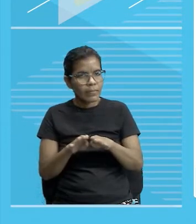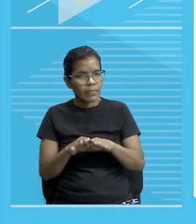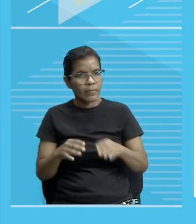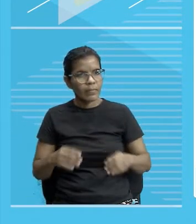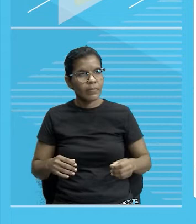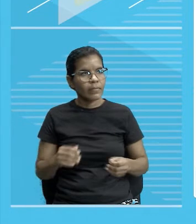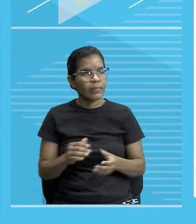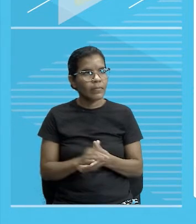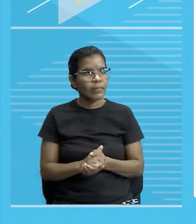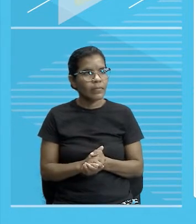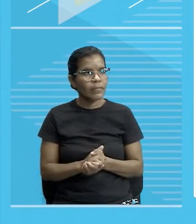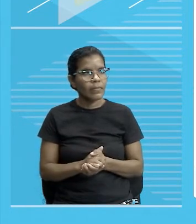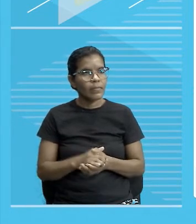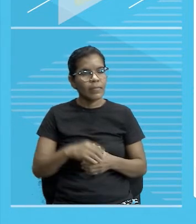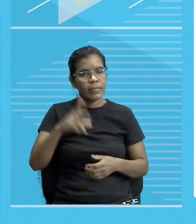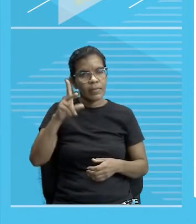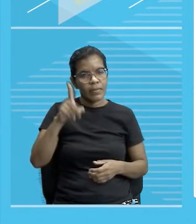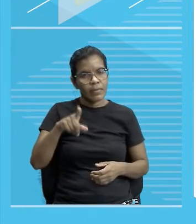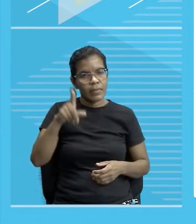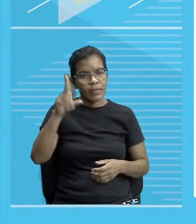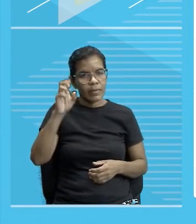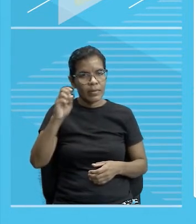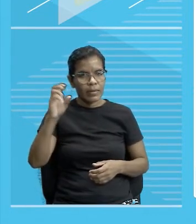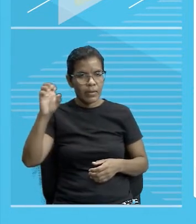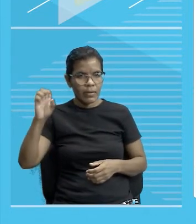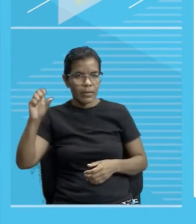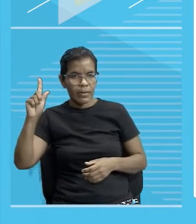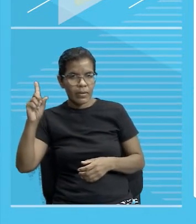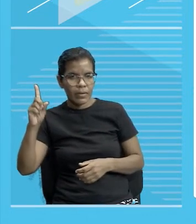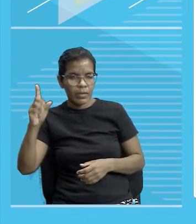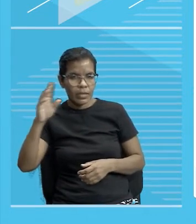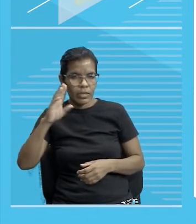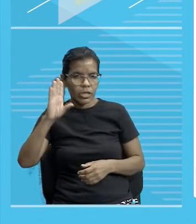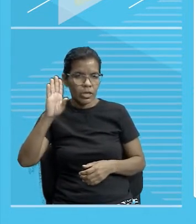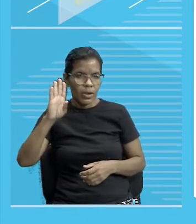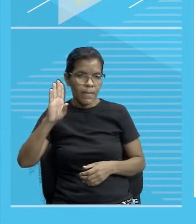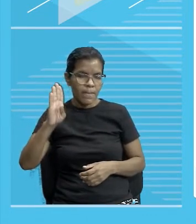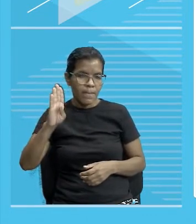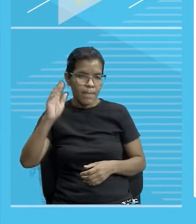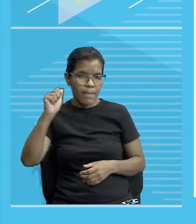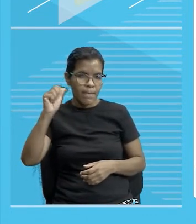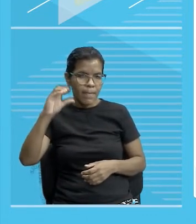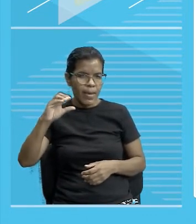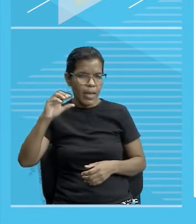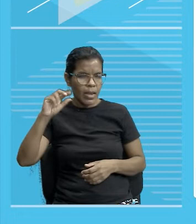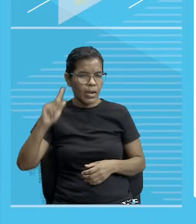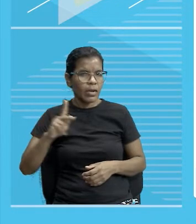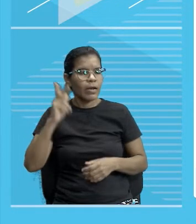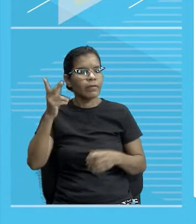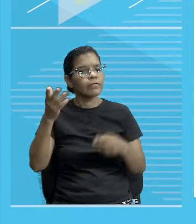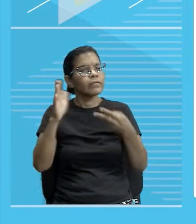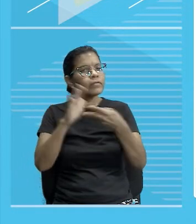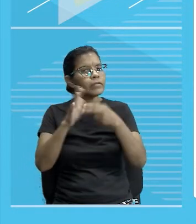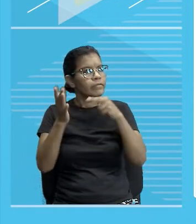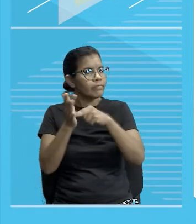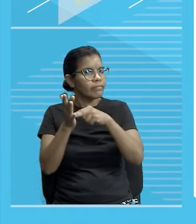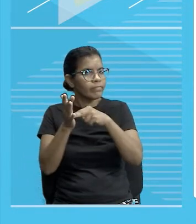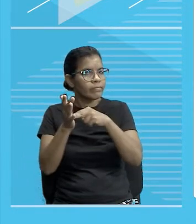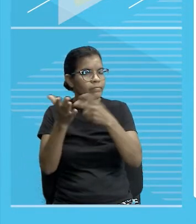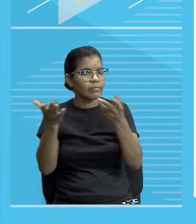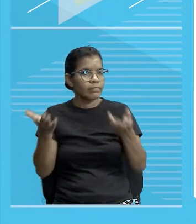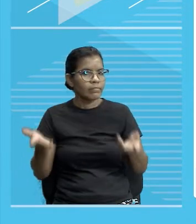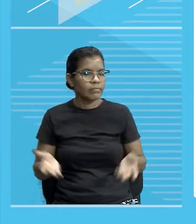gente feedback retroação é a mesma coisa de feedback e o que que significa